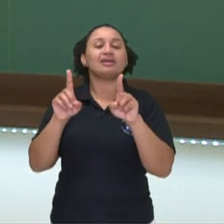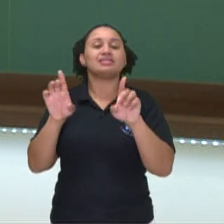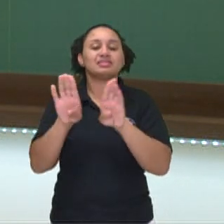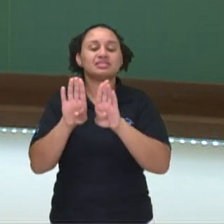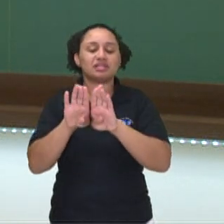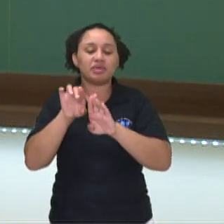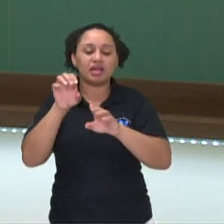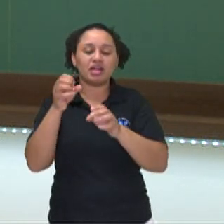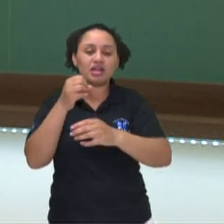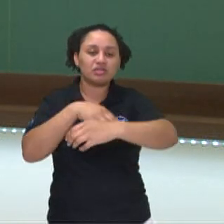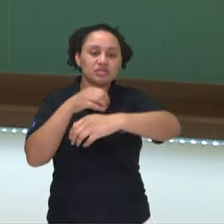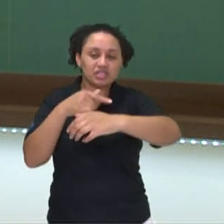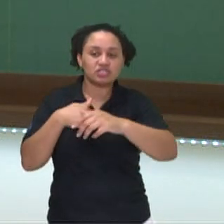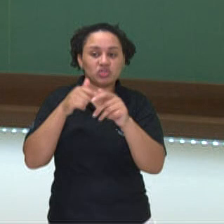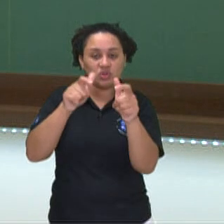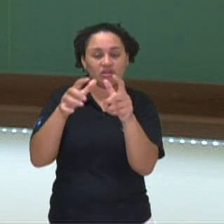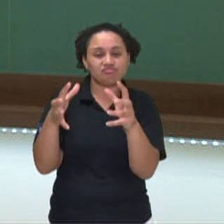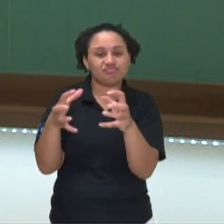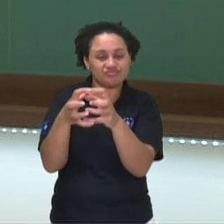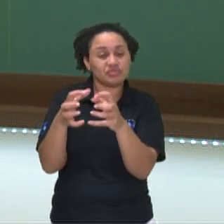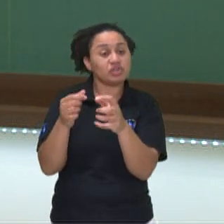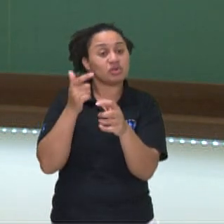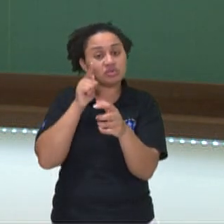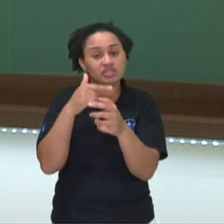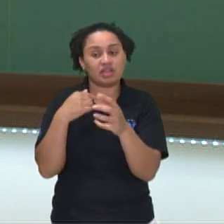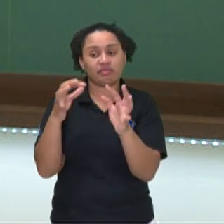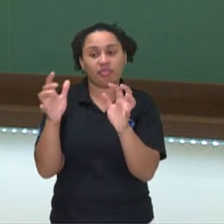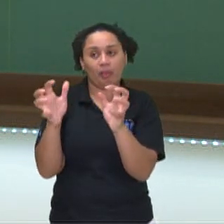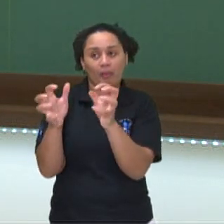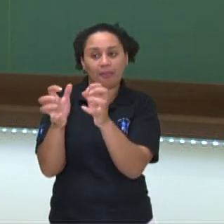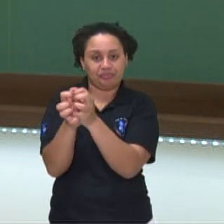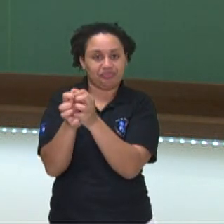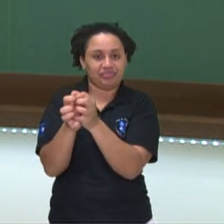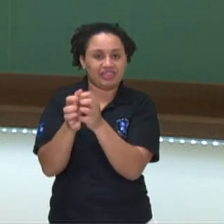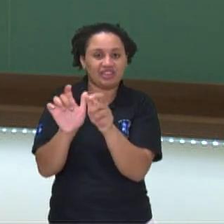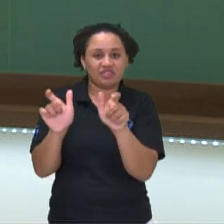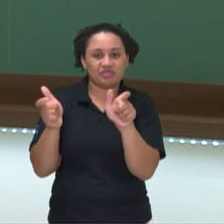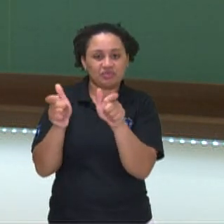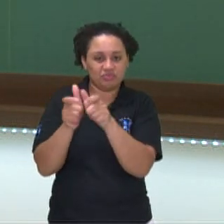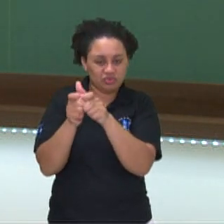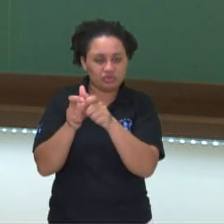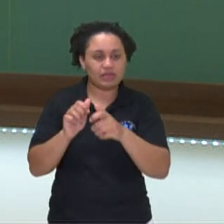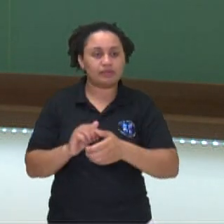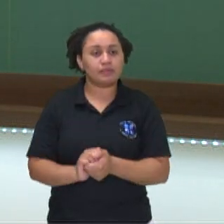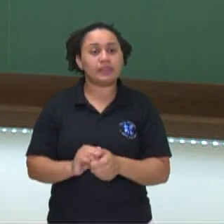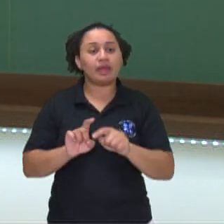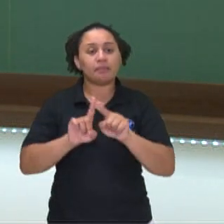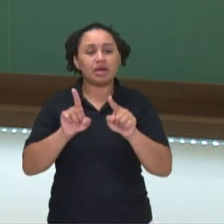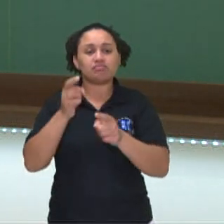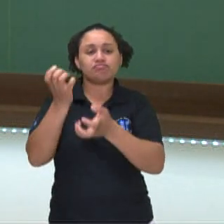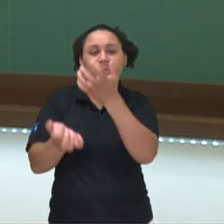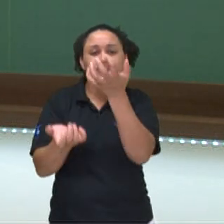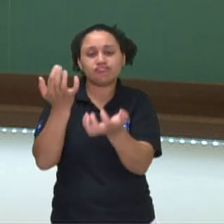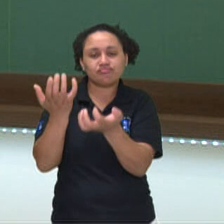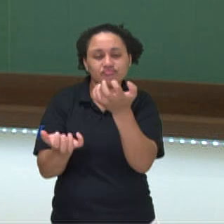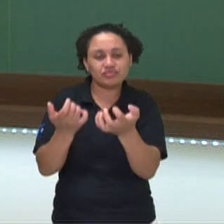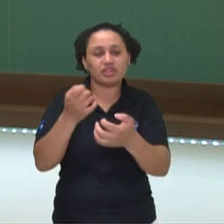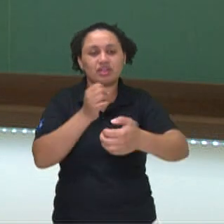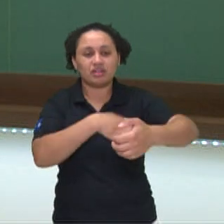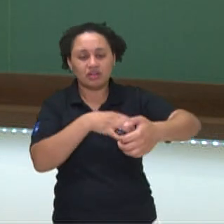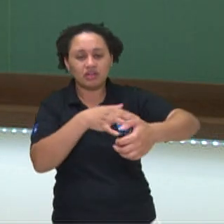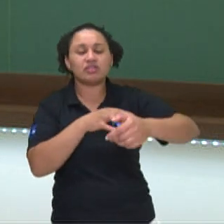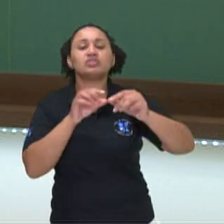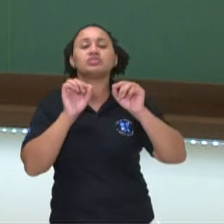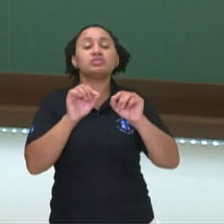que o lixo que ocupe muito espaço tenha a capacidade de ocupar menos espaço. Porém, o ato de queimar o lixo é um